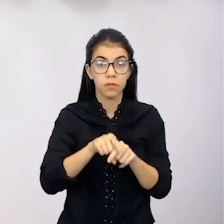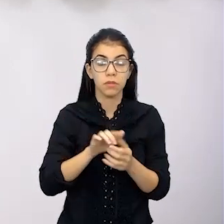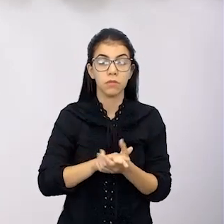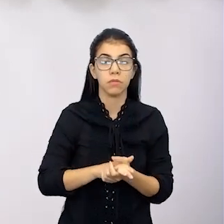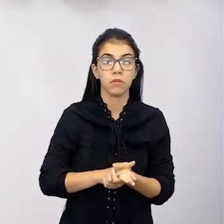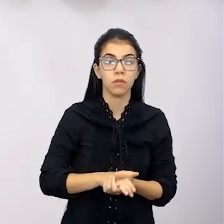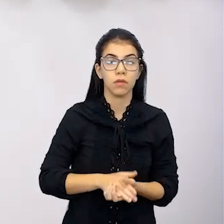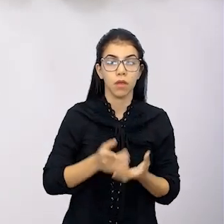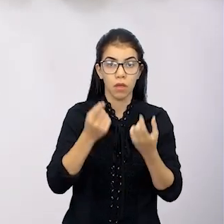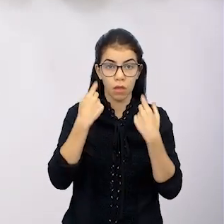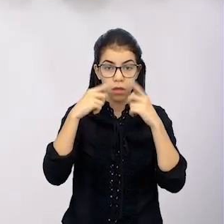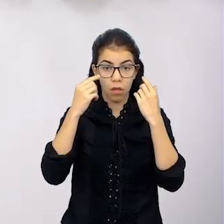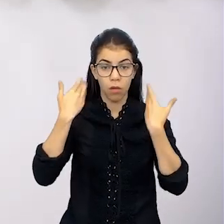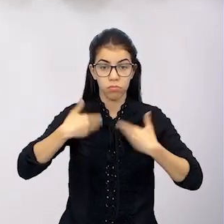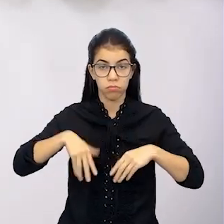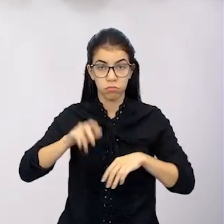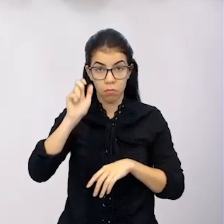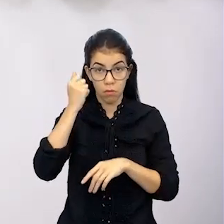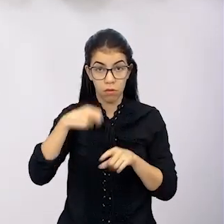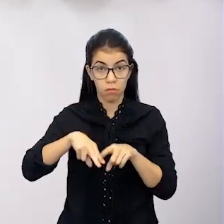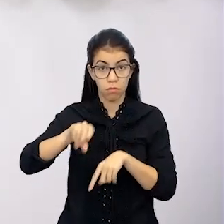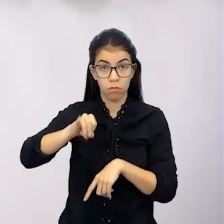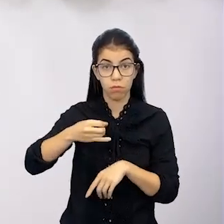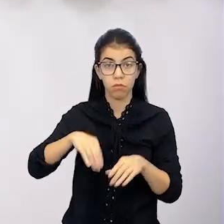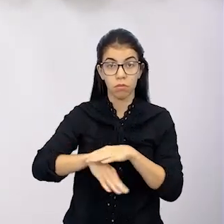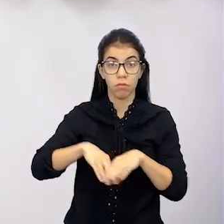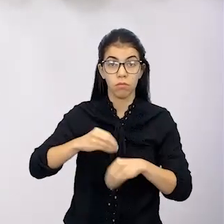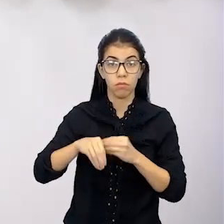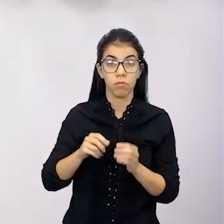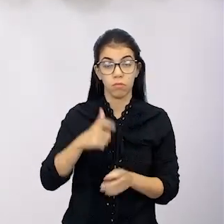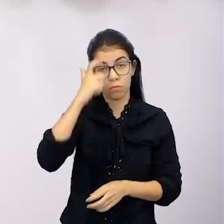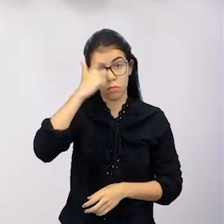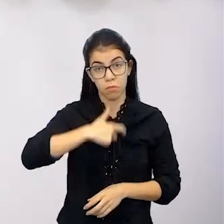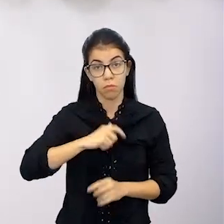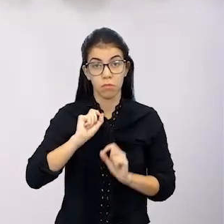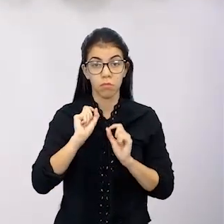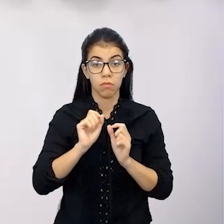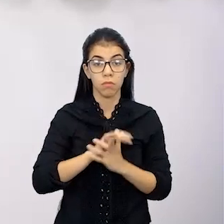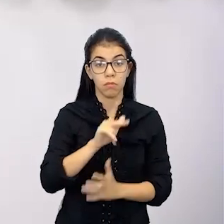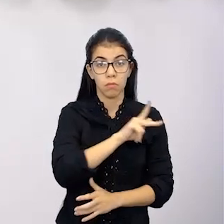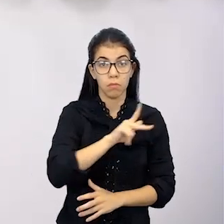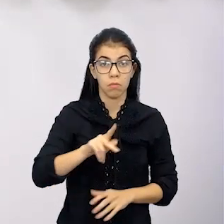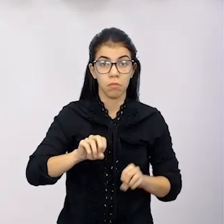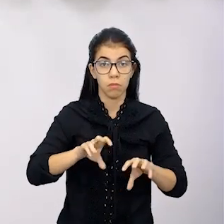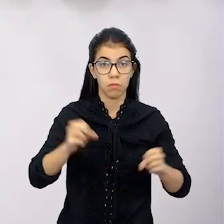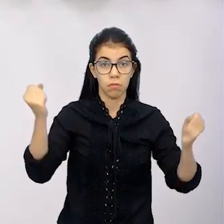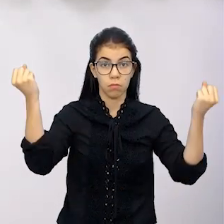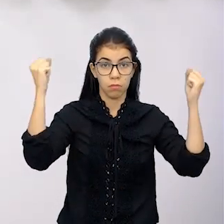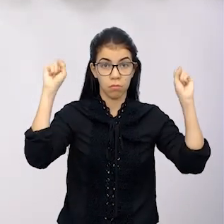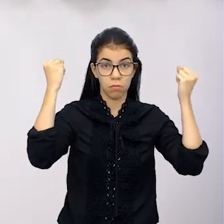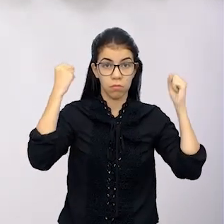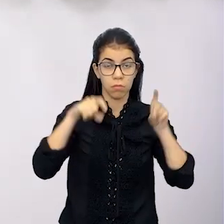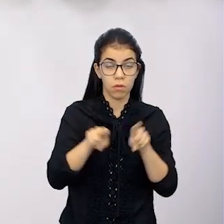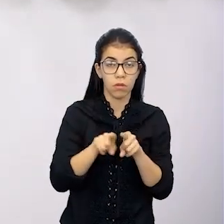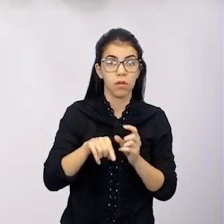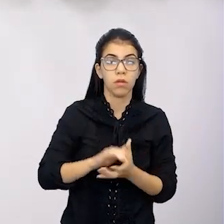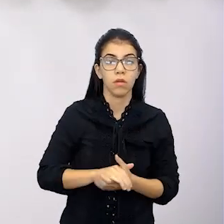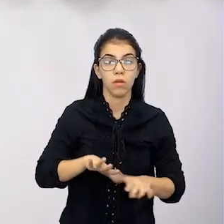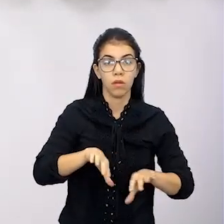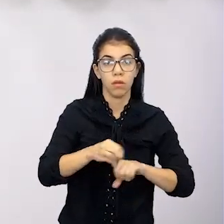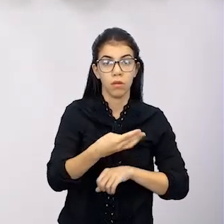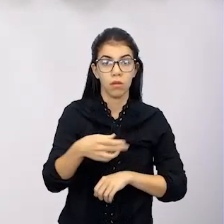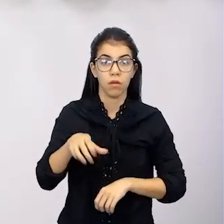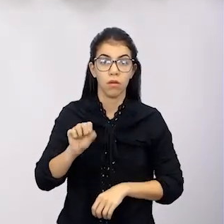uma camiseta preta, uma calça jeans, um sapatênis. Sou, né, professor de Educação Física da rede, estou como